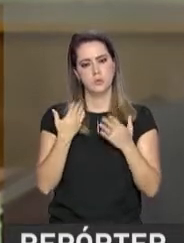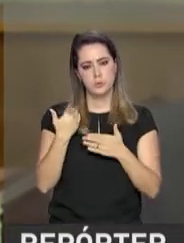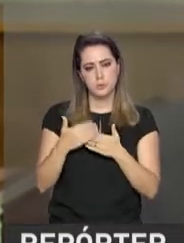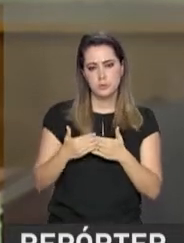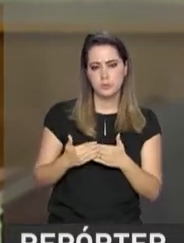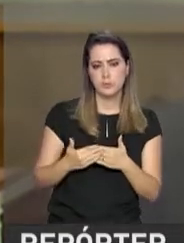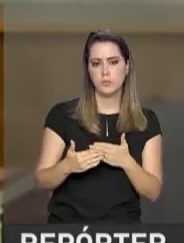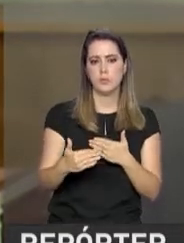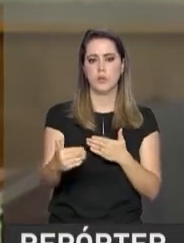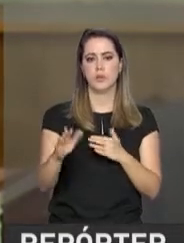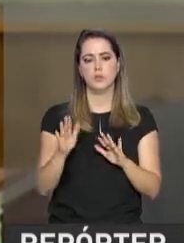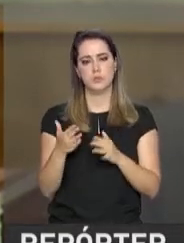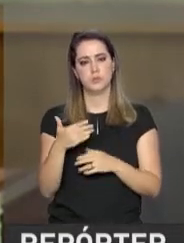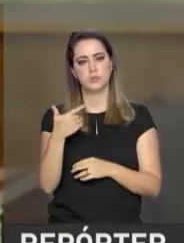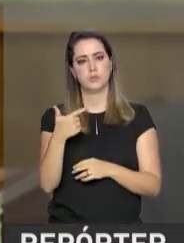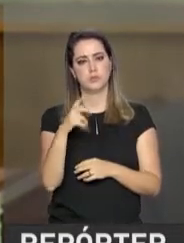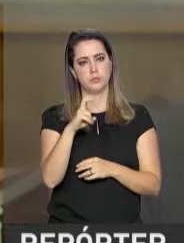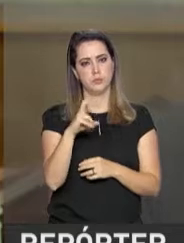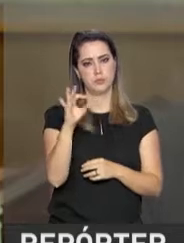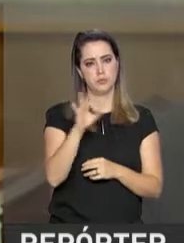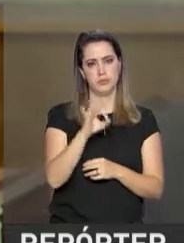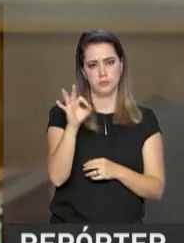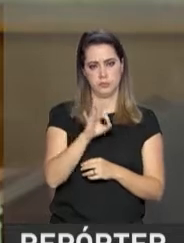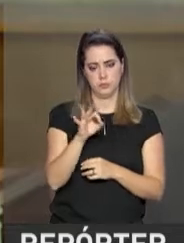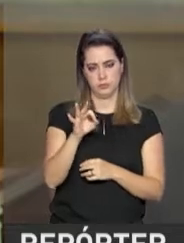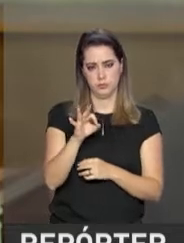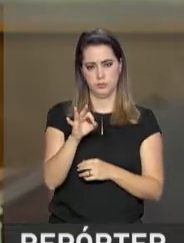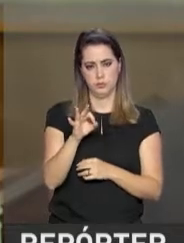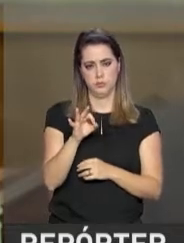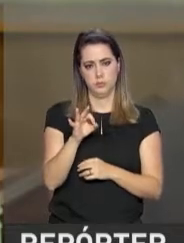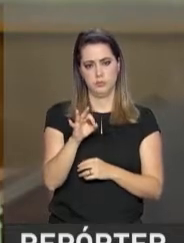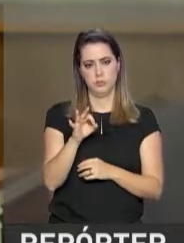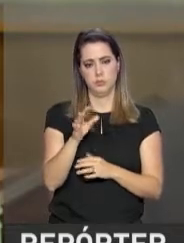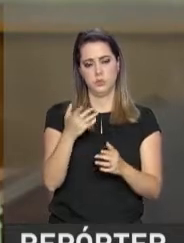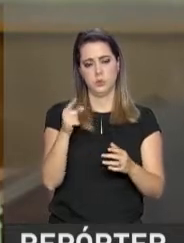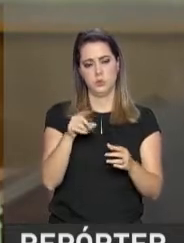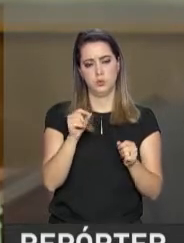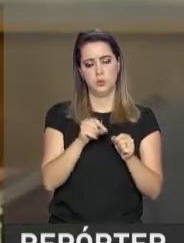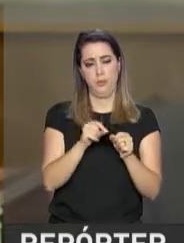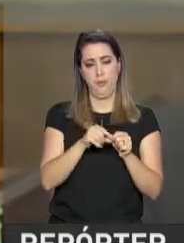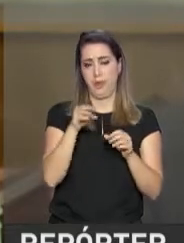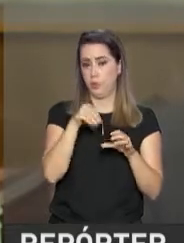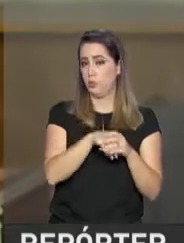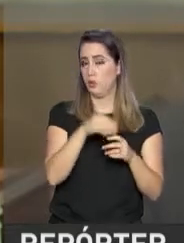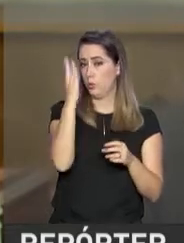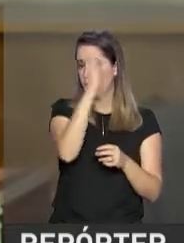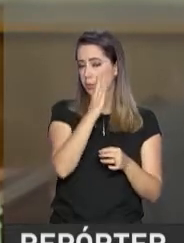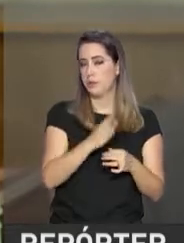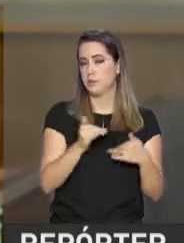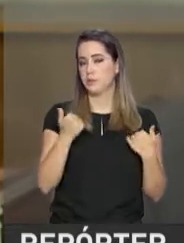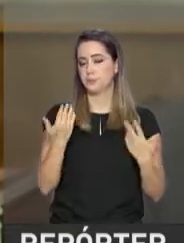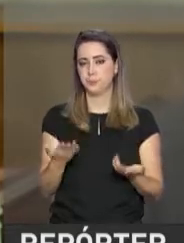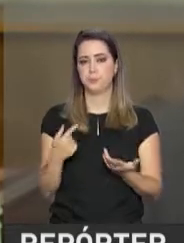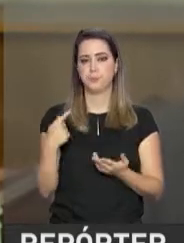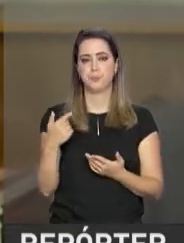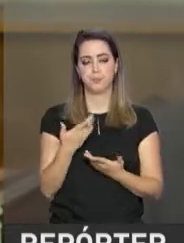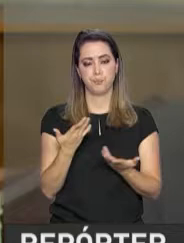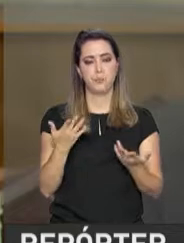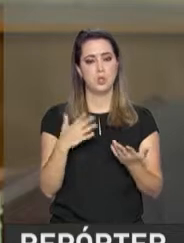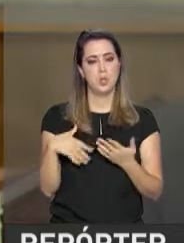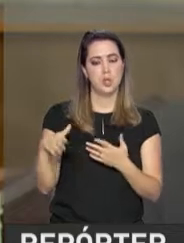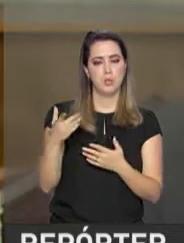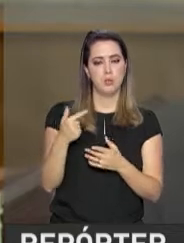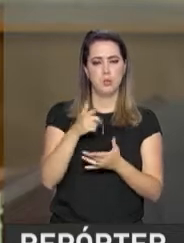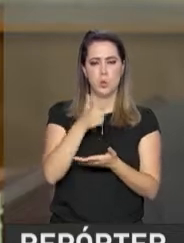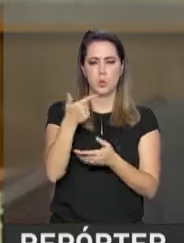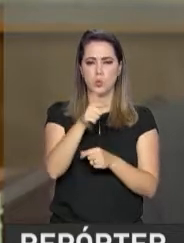mantém naquele patamar em torno de 25%, né, do produzido no país. E nós, os mercados parceiros